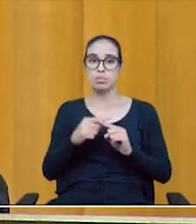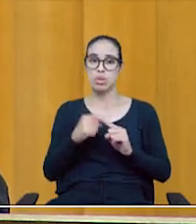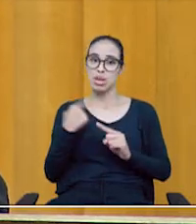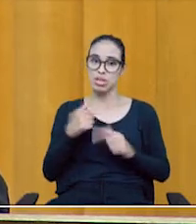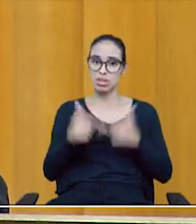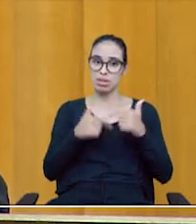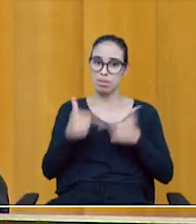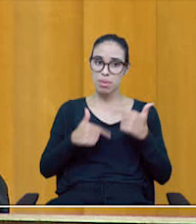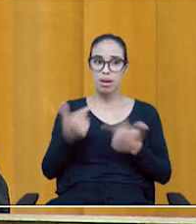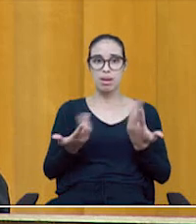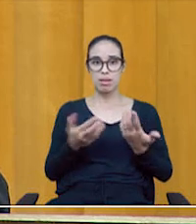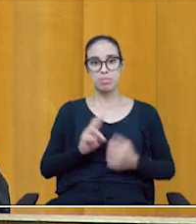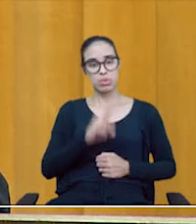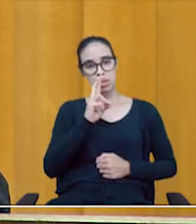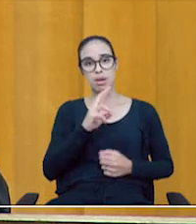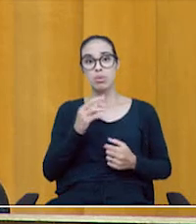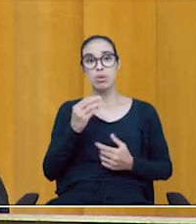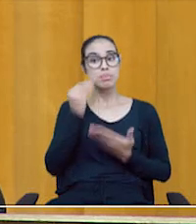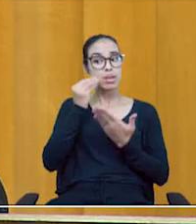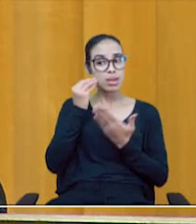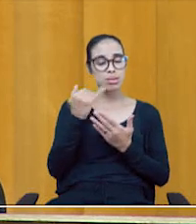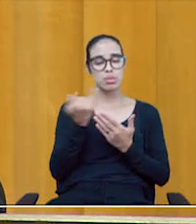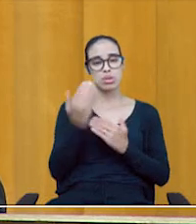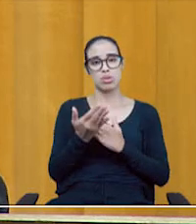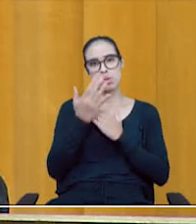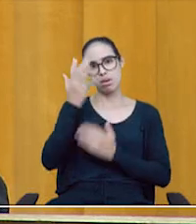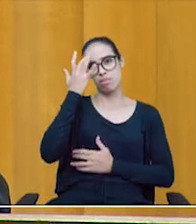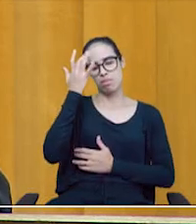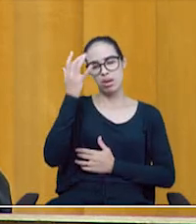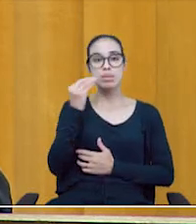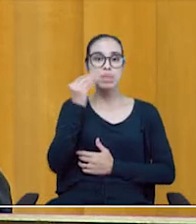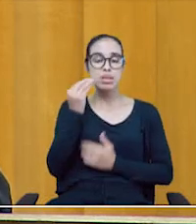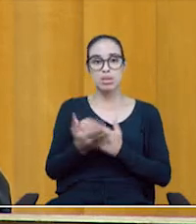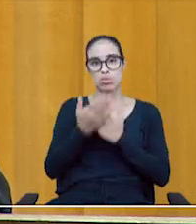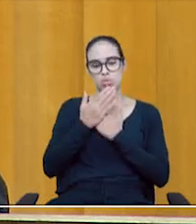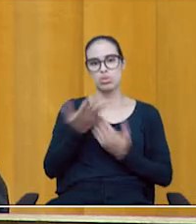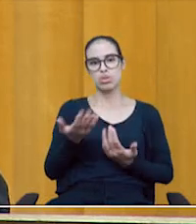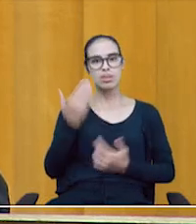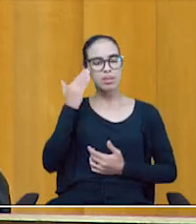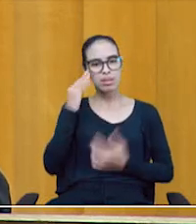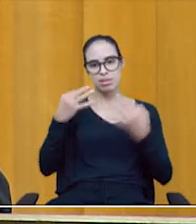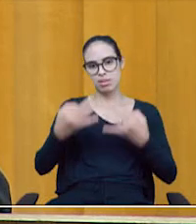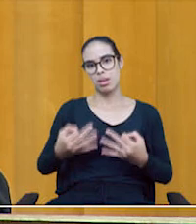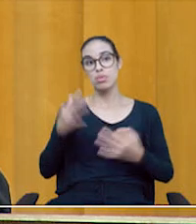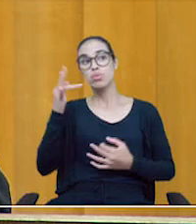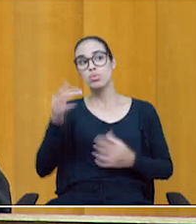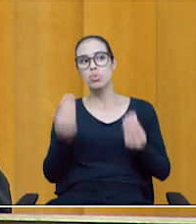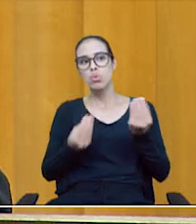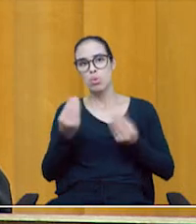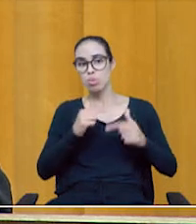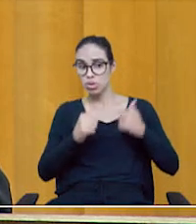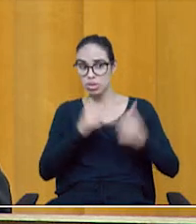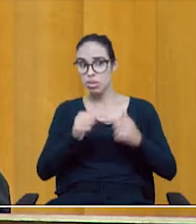nos traga a sabedoria necessária, que essa experiência nos dê essa sabedoria para apontarmos um futuro para gerações que vêm depois de